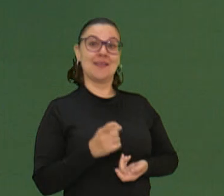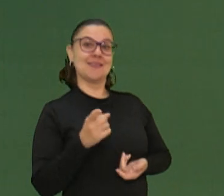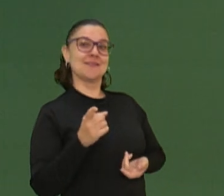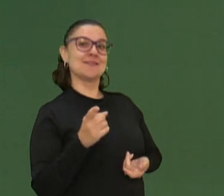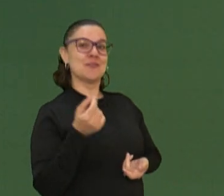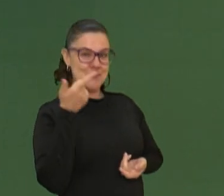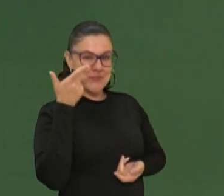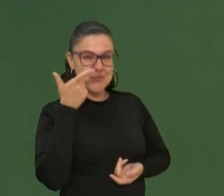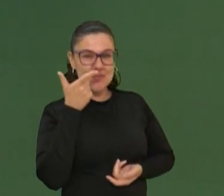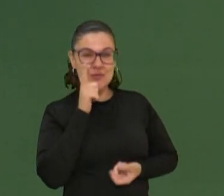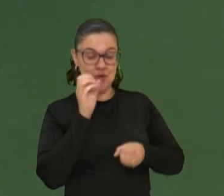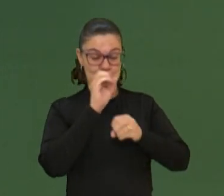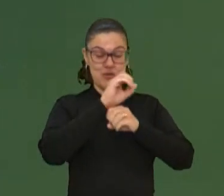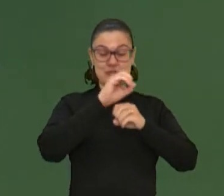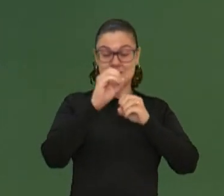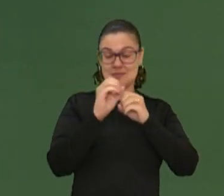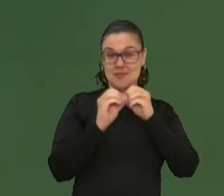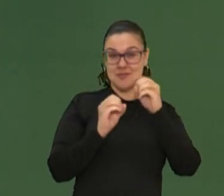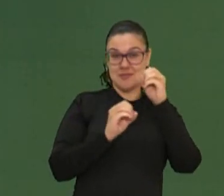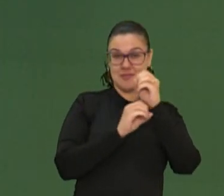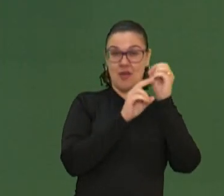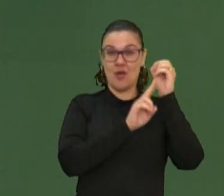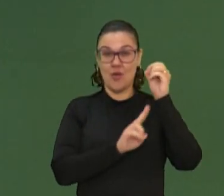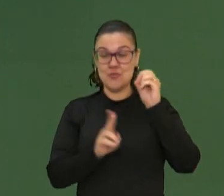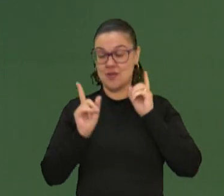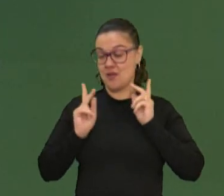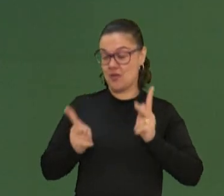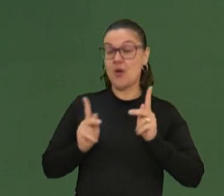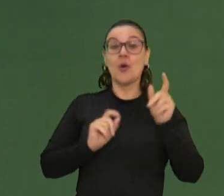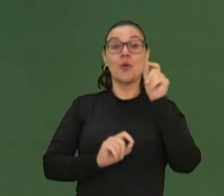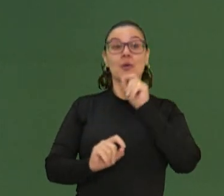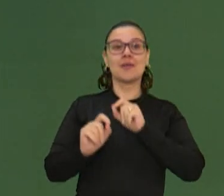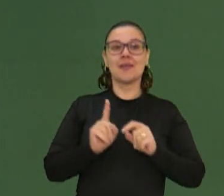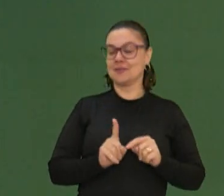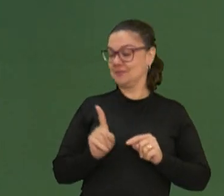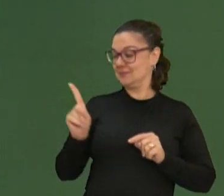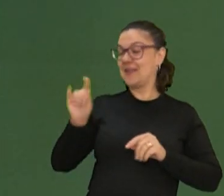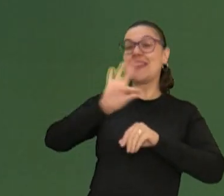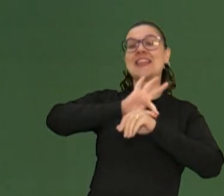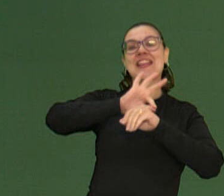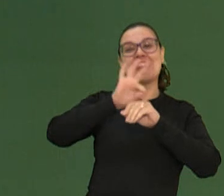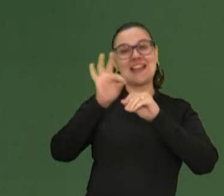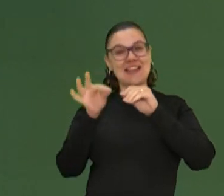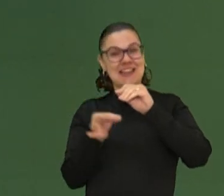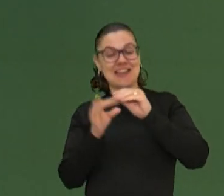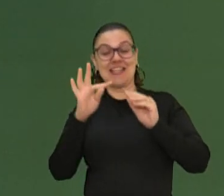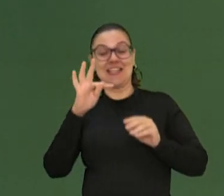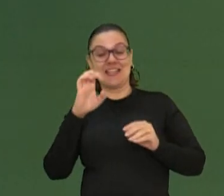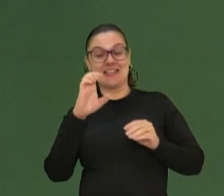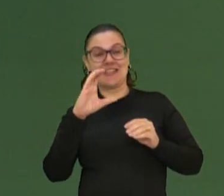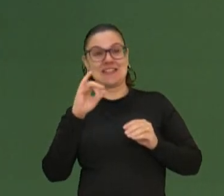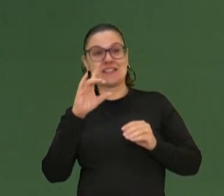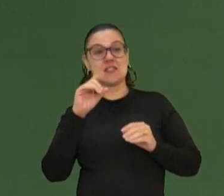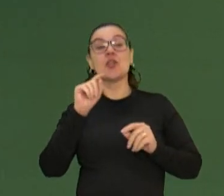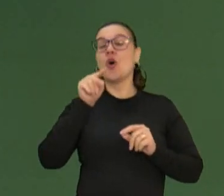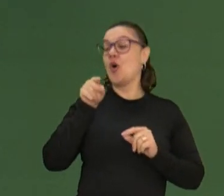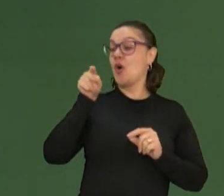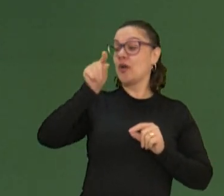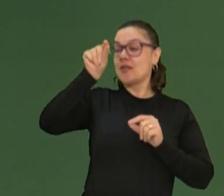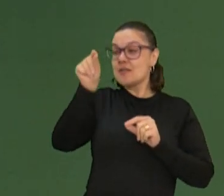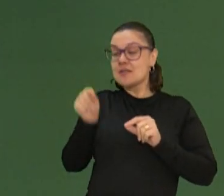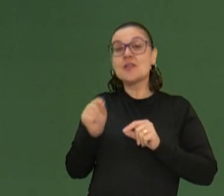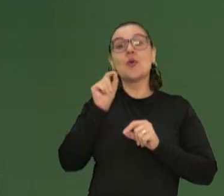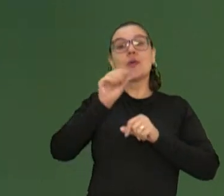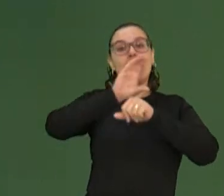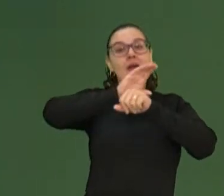E aí, conjunto de células realizando atividade semelhante? Tecido. Aqui na imagem para vocês o que tem? O tecido